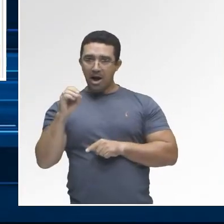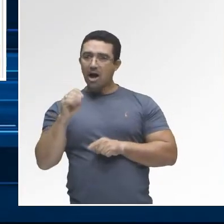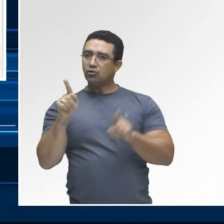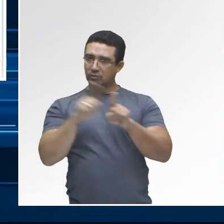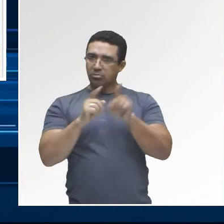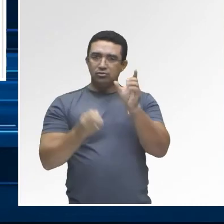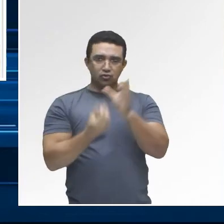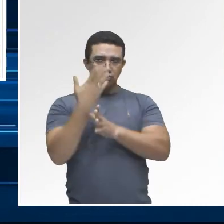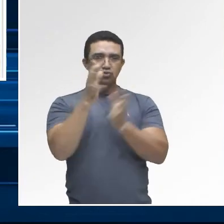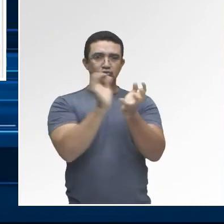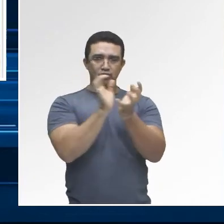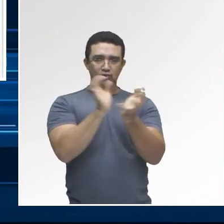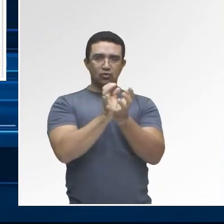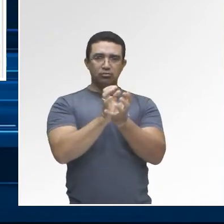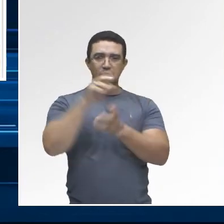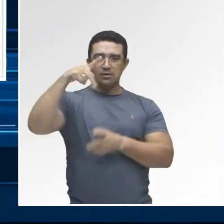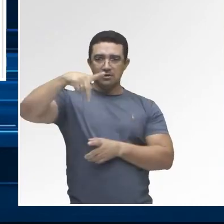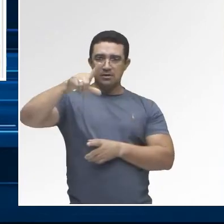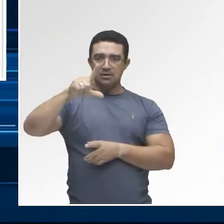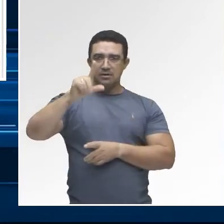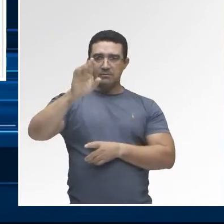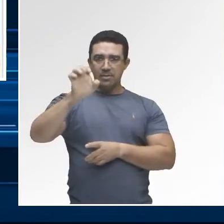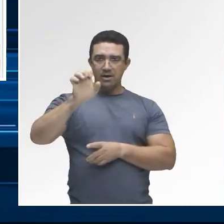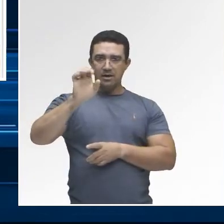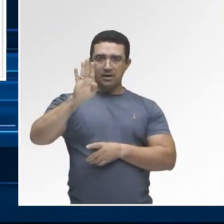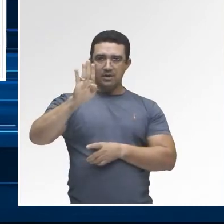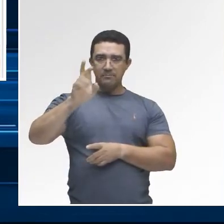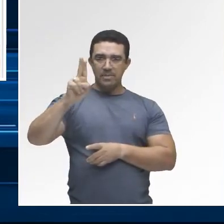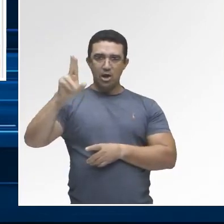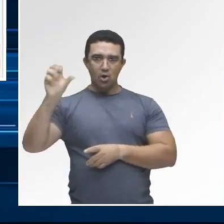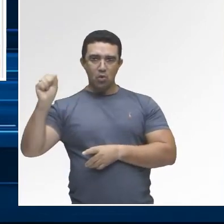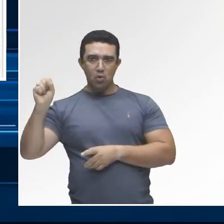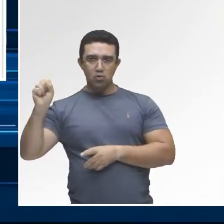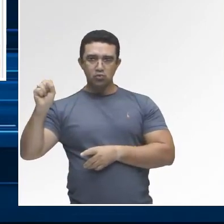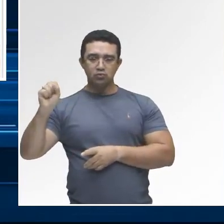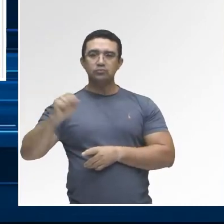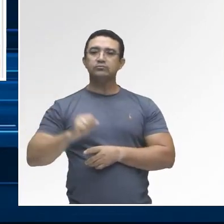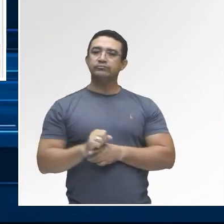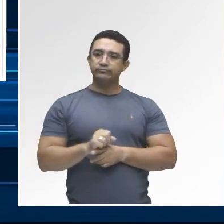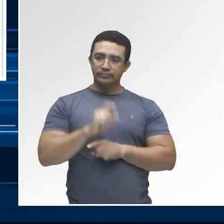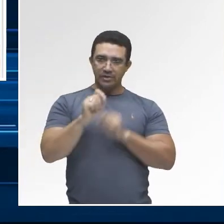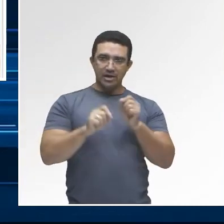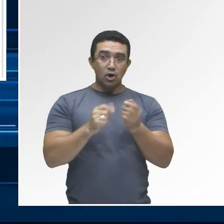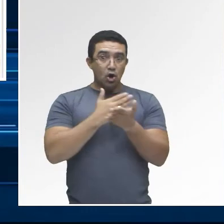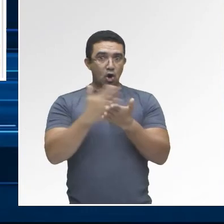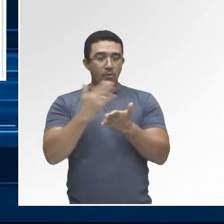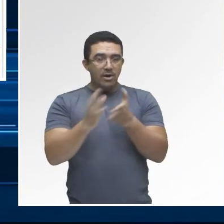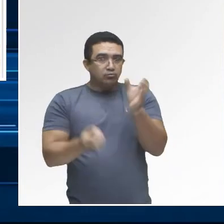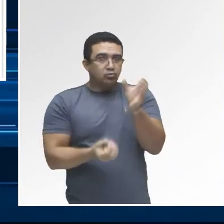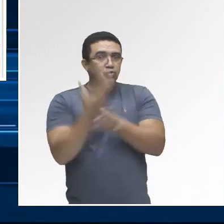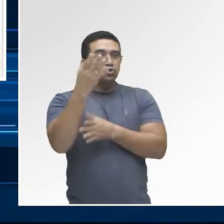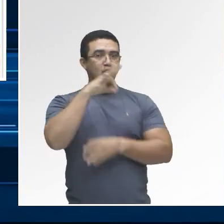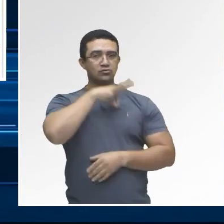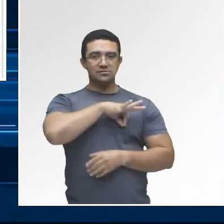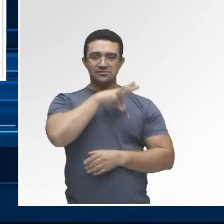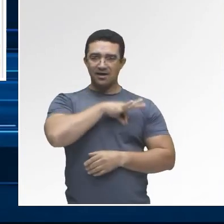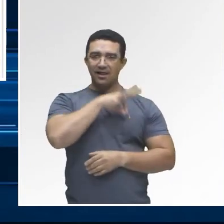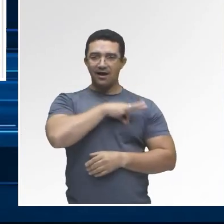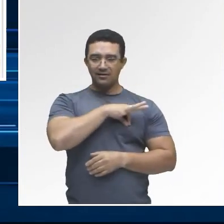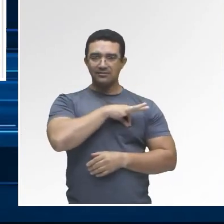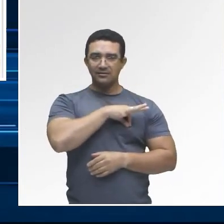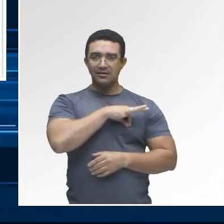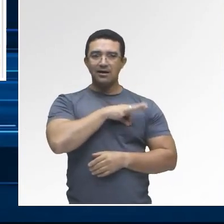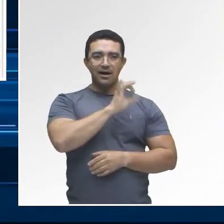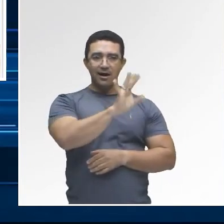dos generais. Porque a partir do momento em que ele institui um soldo para os legionários, ou seja, os soldados romanos, ele vai adquirir uma